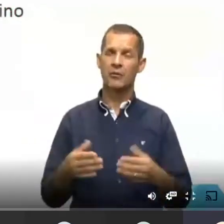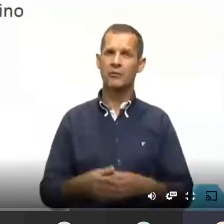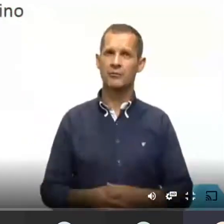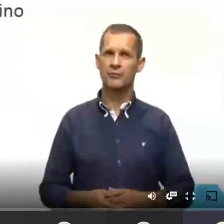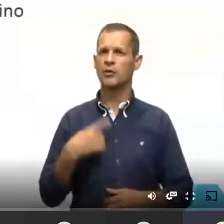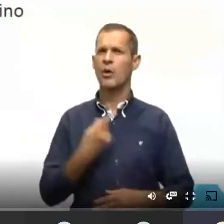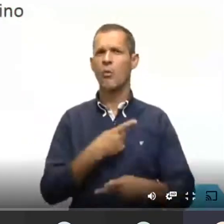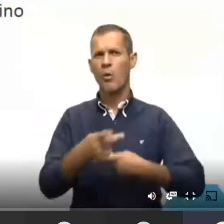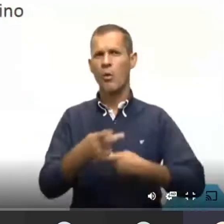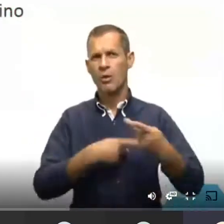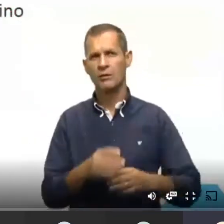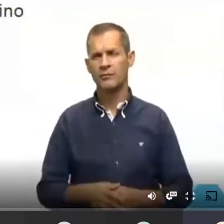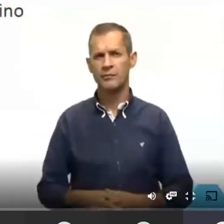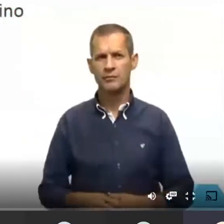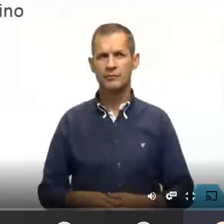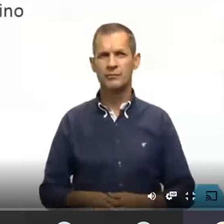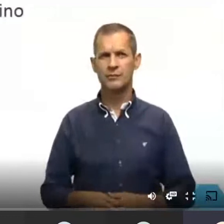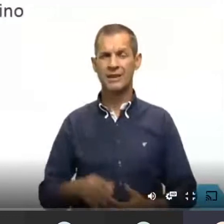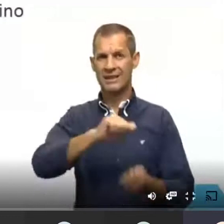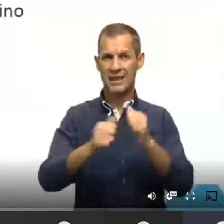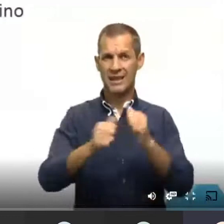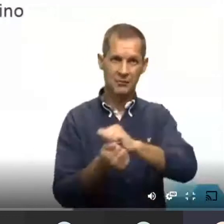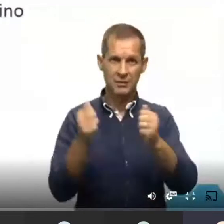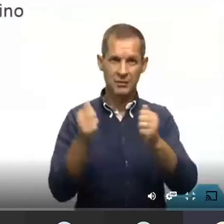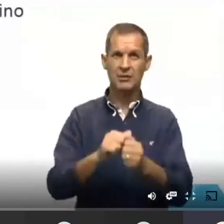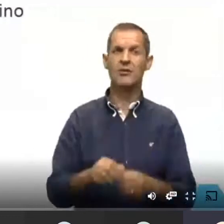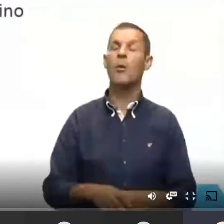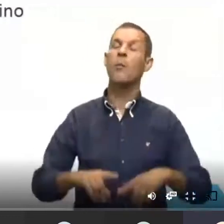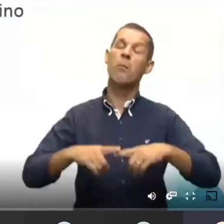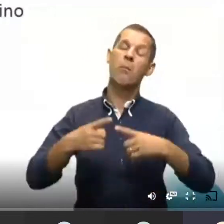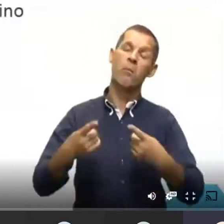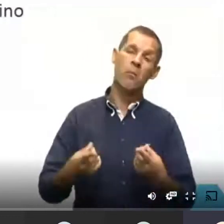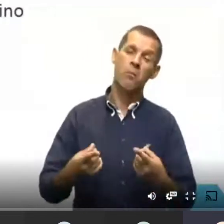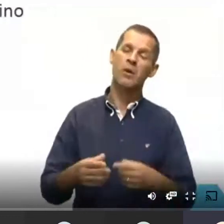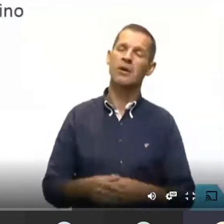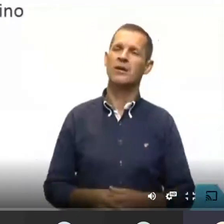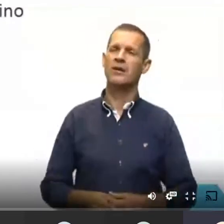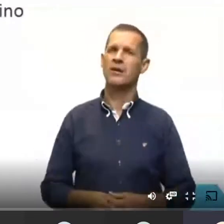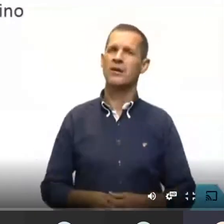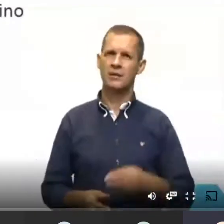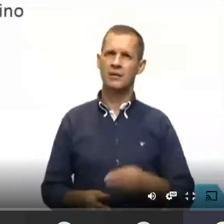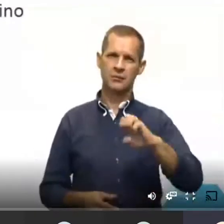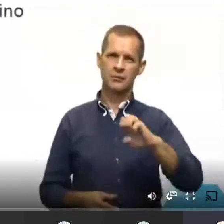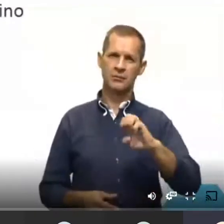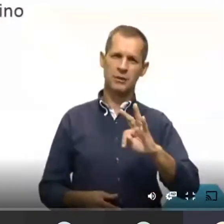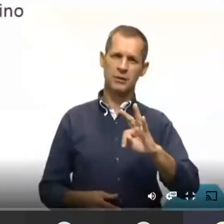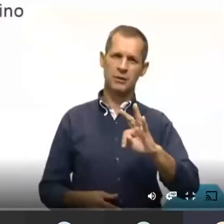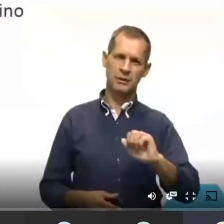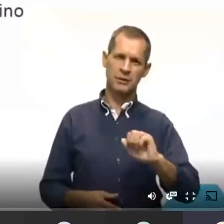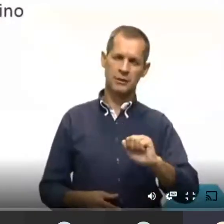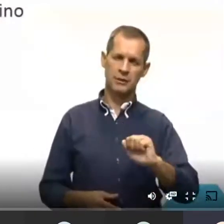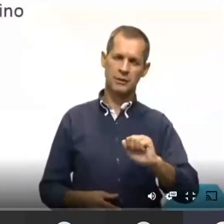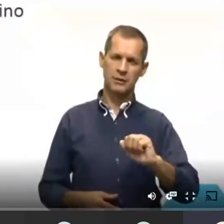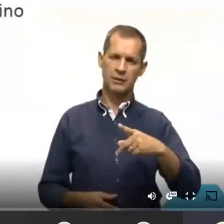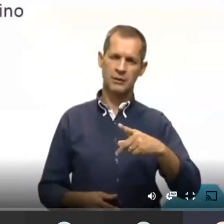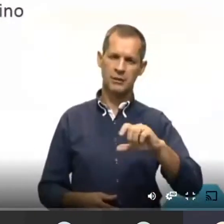Agora, vamos falar da adaptação, que no caso é a metaplasia,